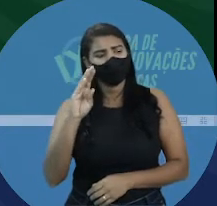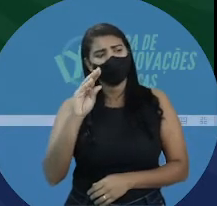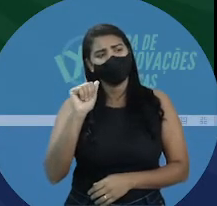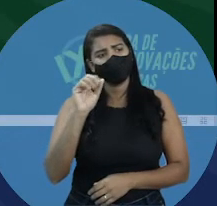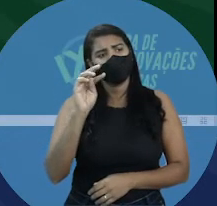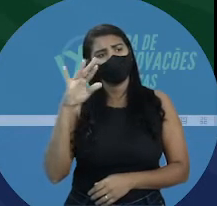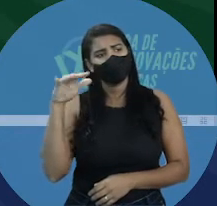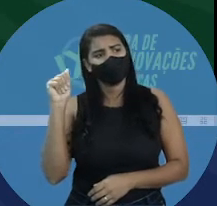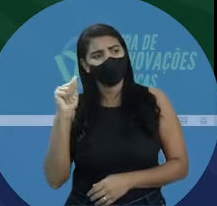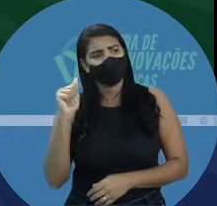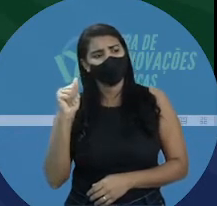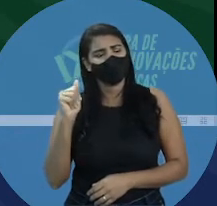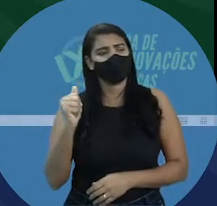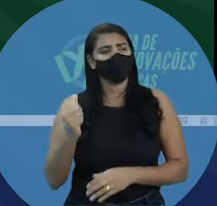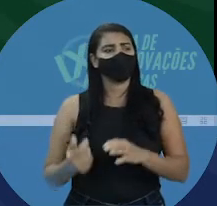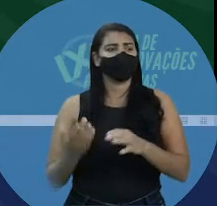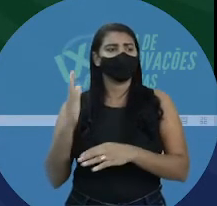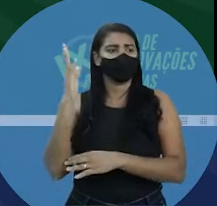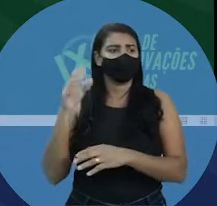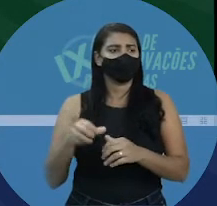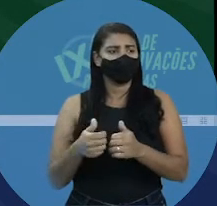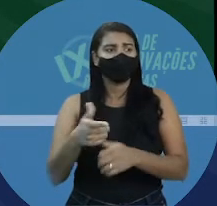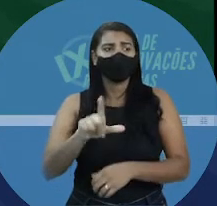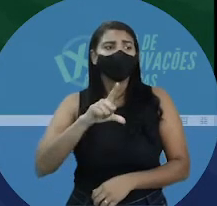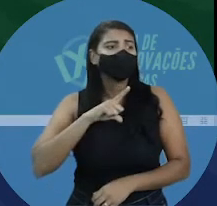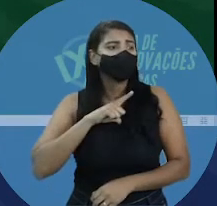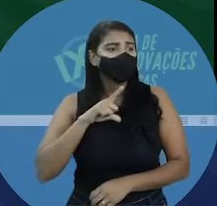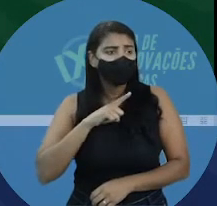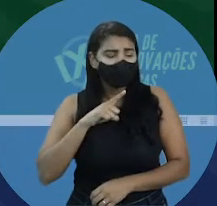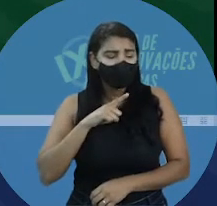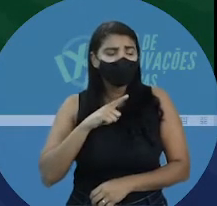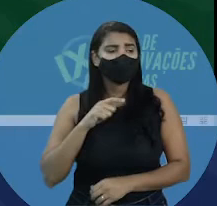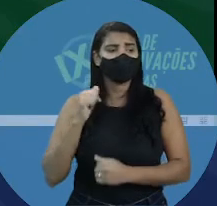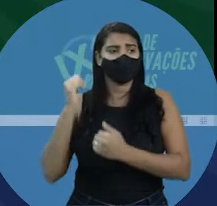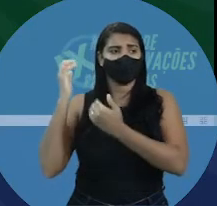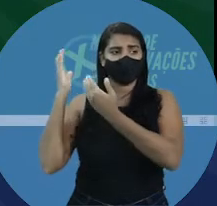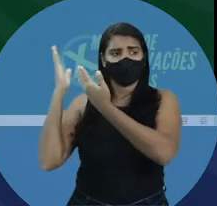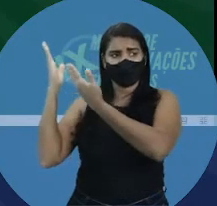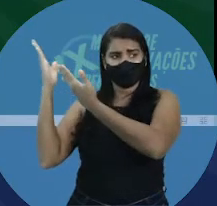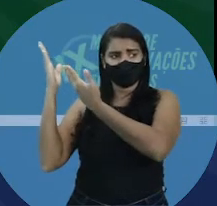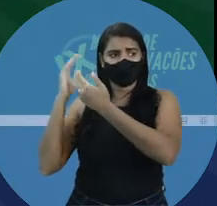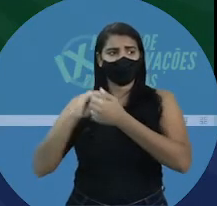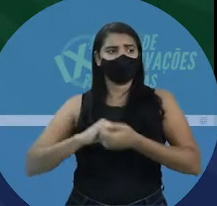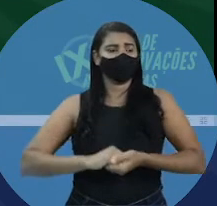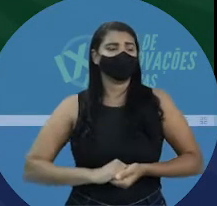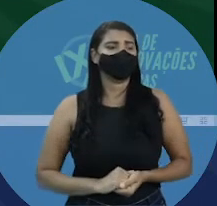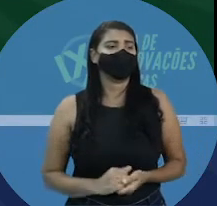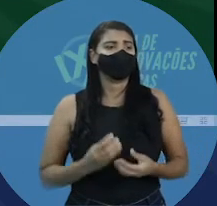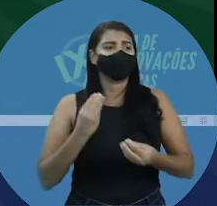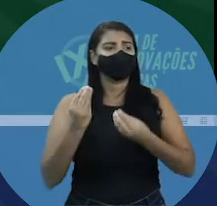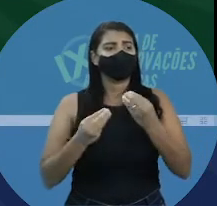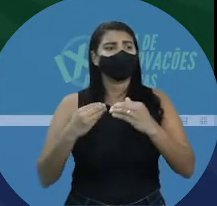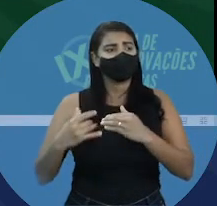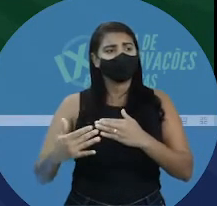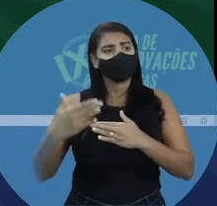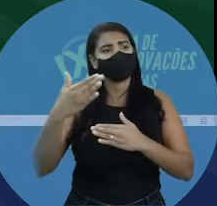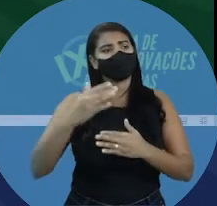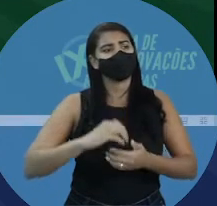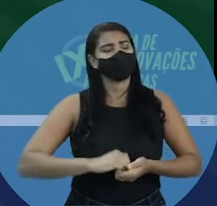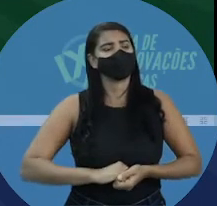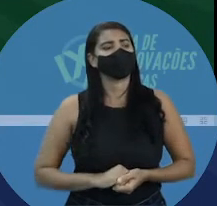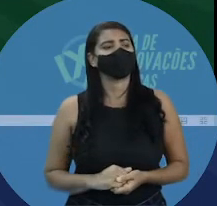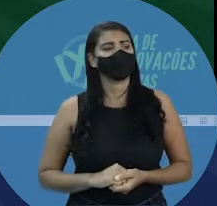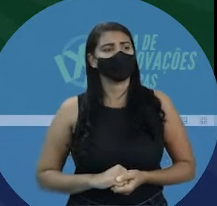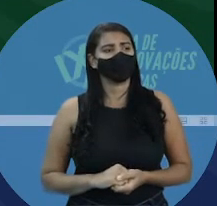os pés com pilhas e baterias e os outros que não continham pilhas e baterias, né, com o passar do tempo. Então, nós